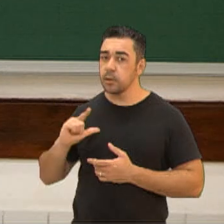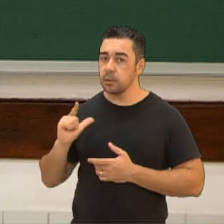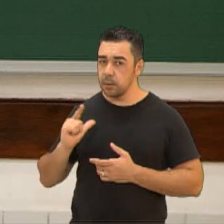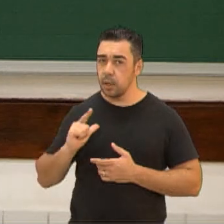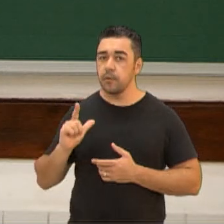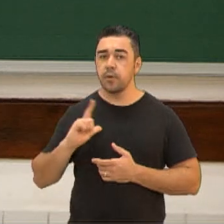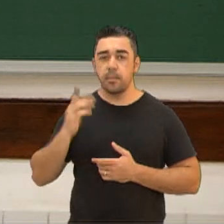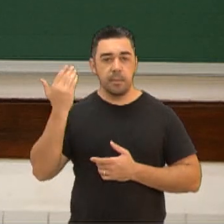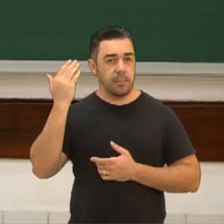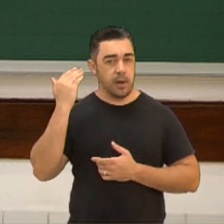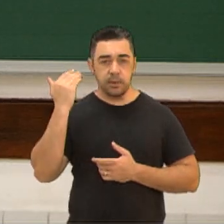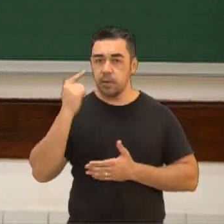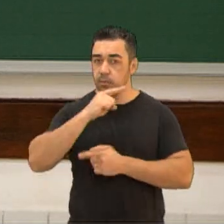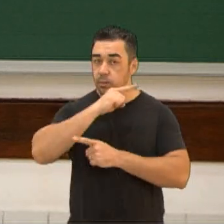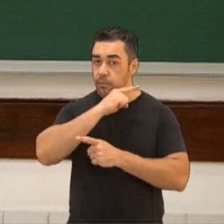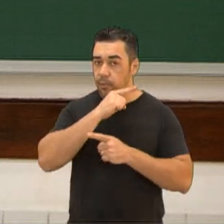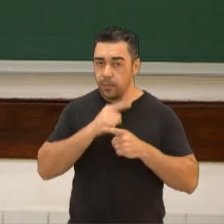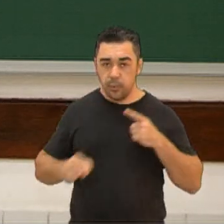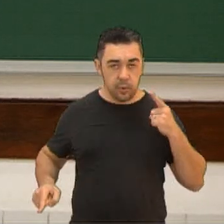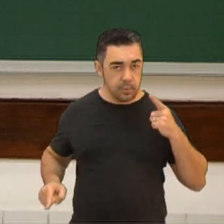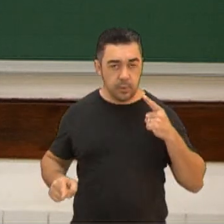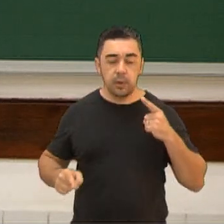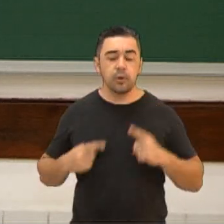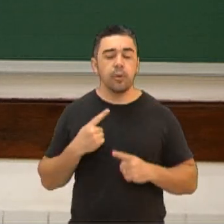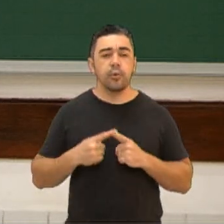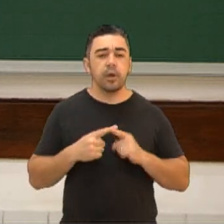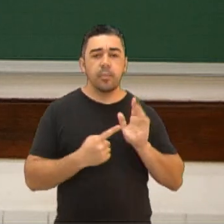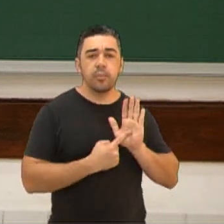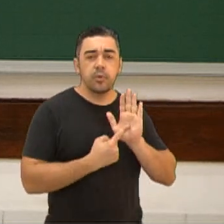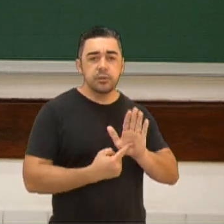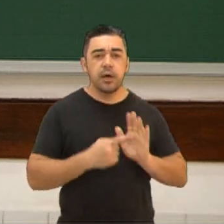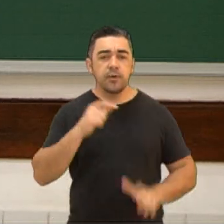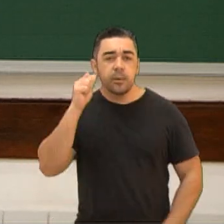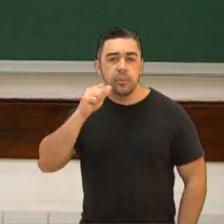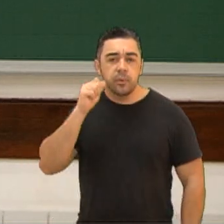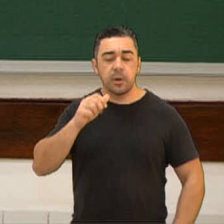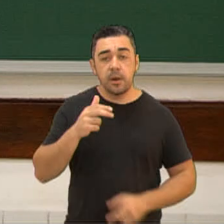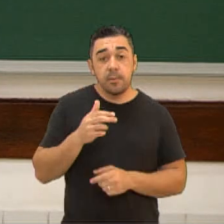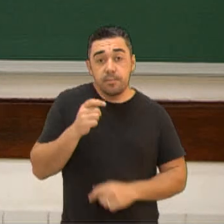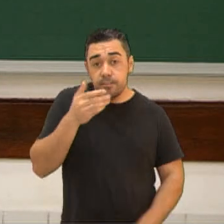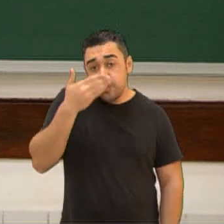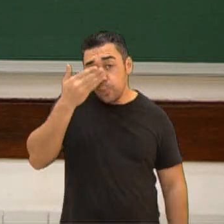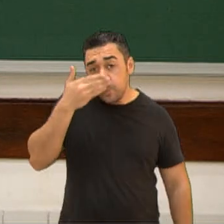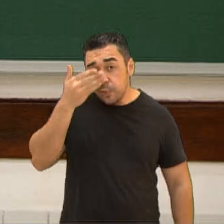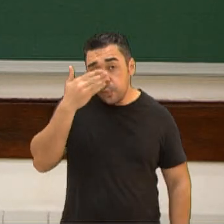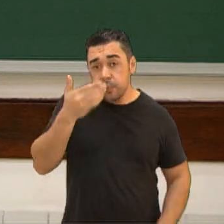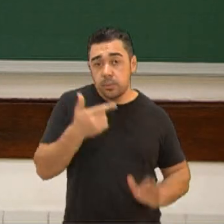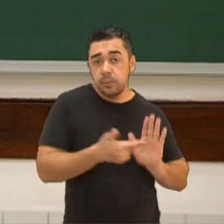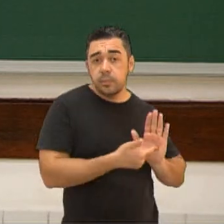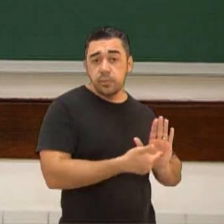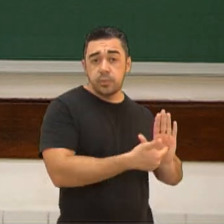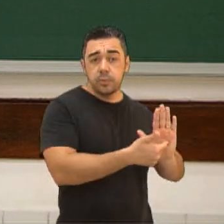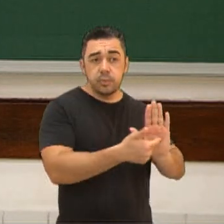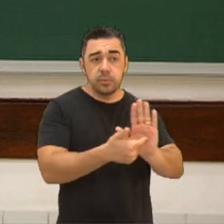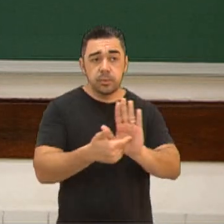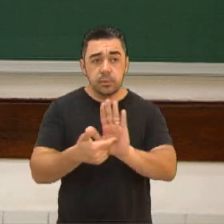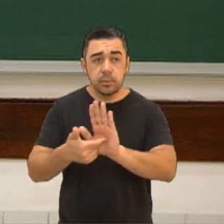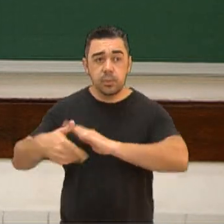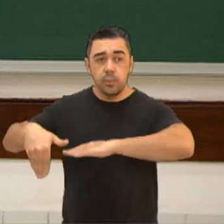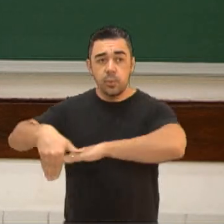ser censurada na época dele, porque representava prostitutas nuas se exibindo para as pessoas que estavam passando na